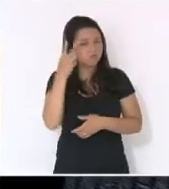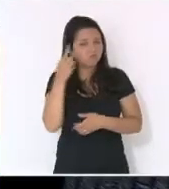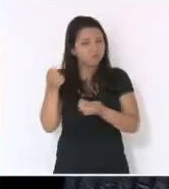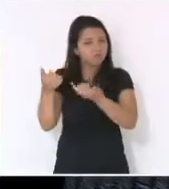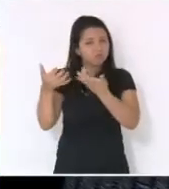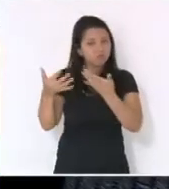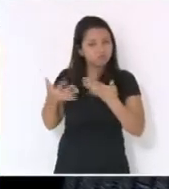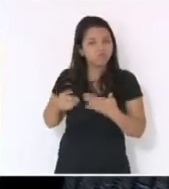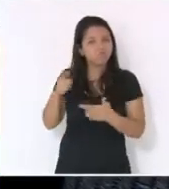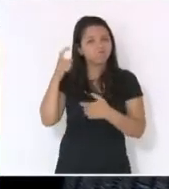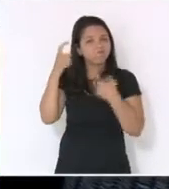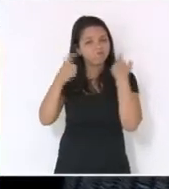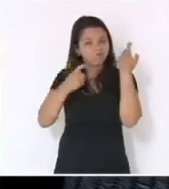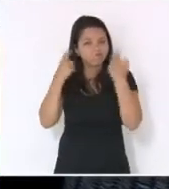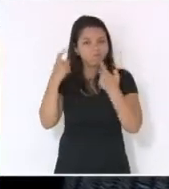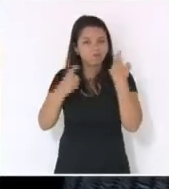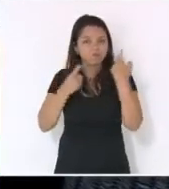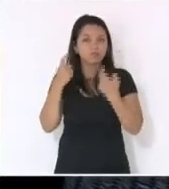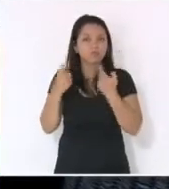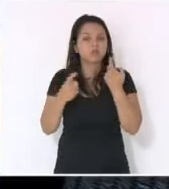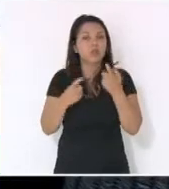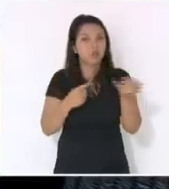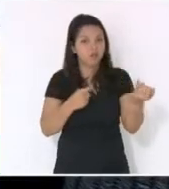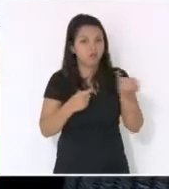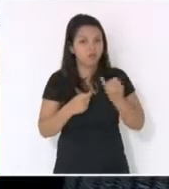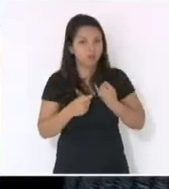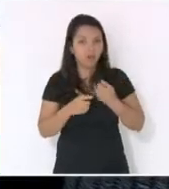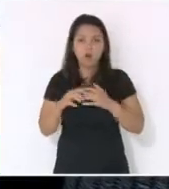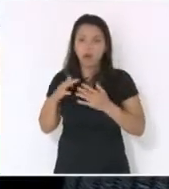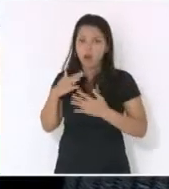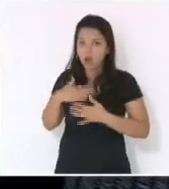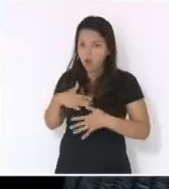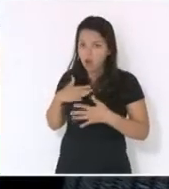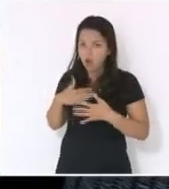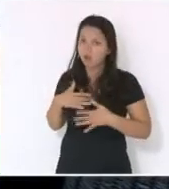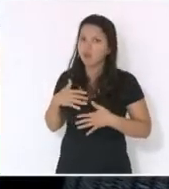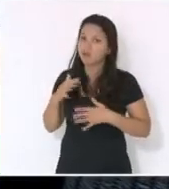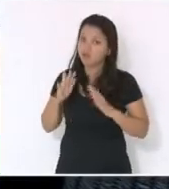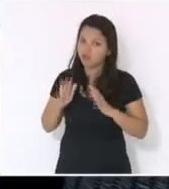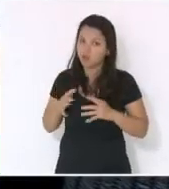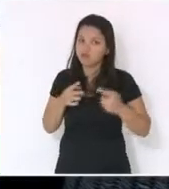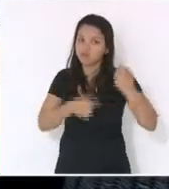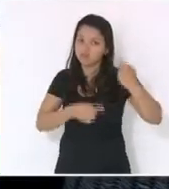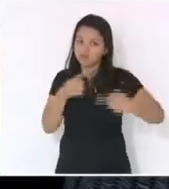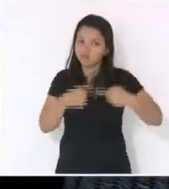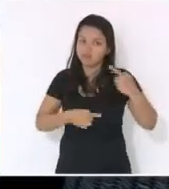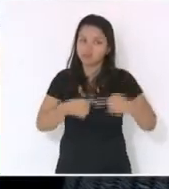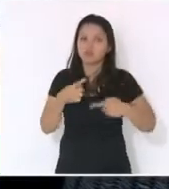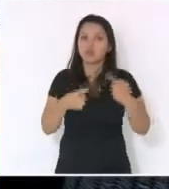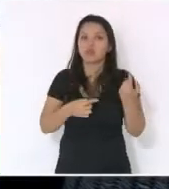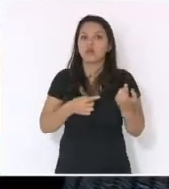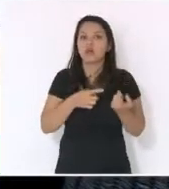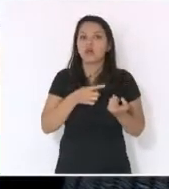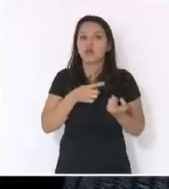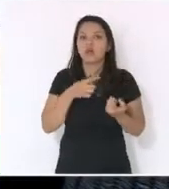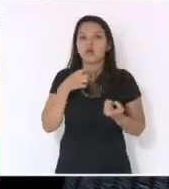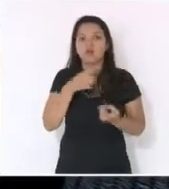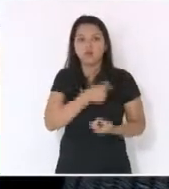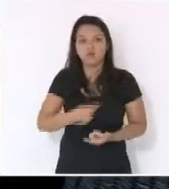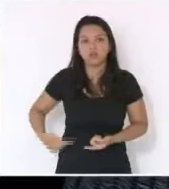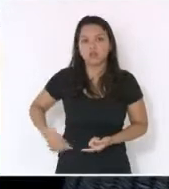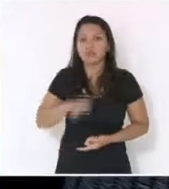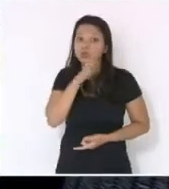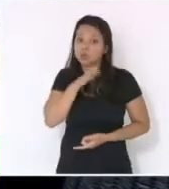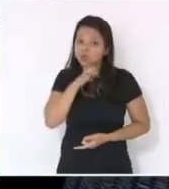preocupação. Ele disse, ó, fica calmo, nós estamos debatendo com o governador Eduardo Moreira uma mudança